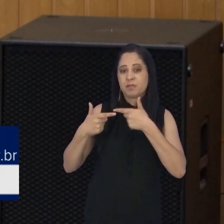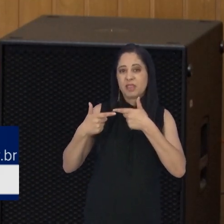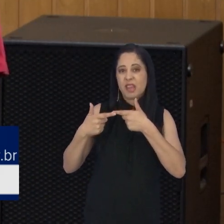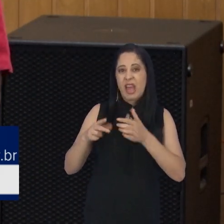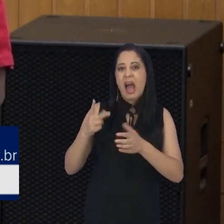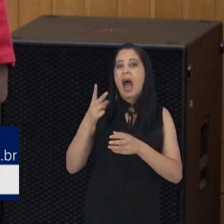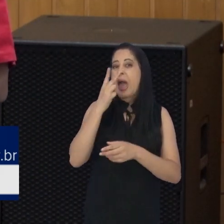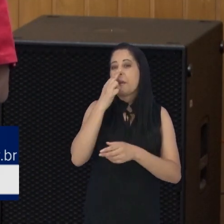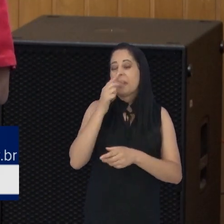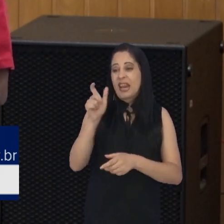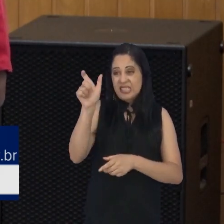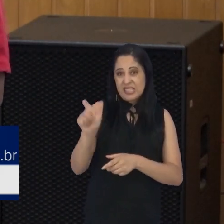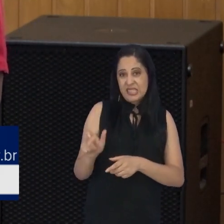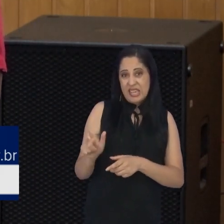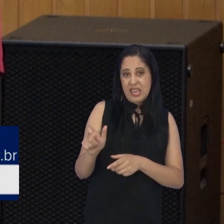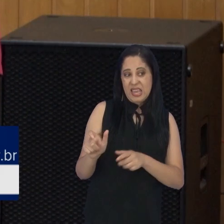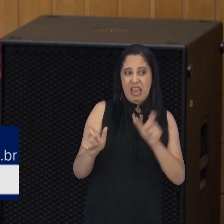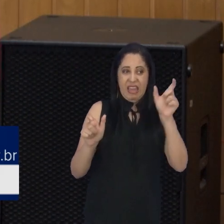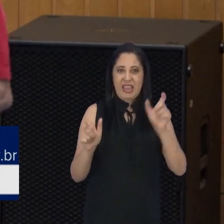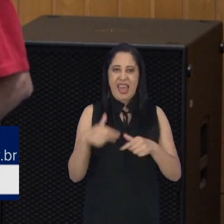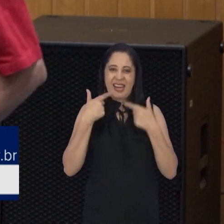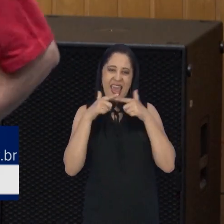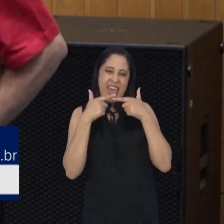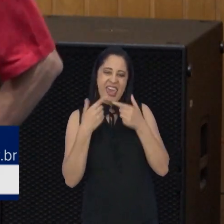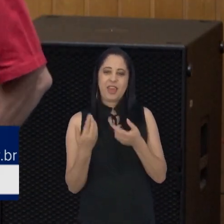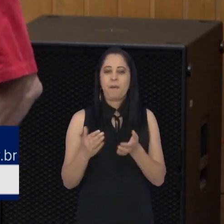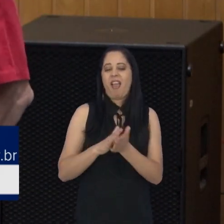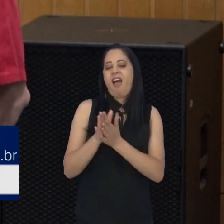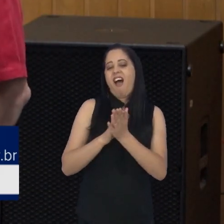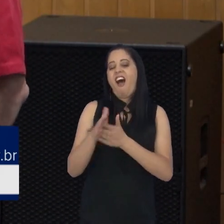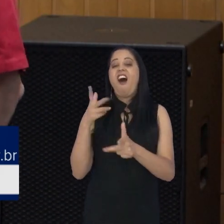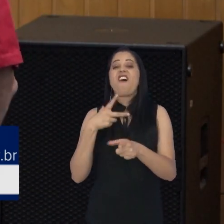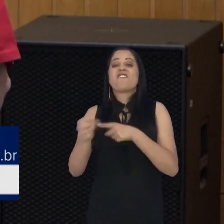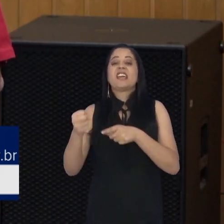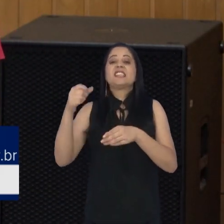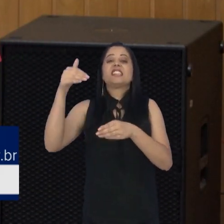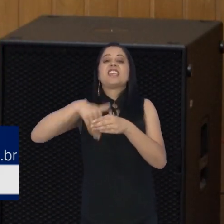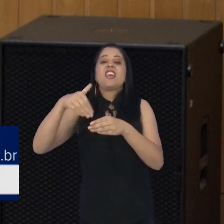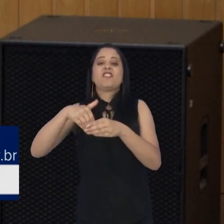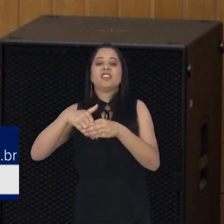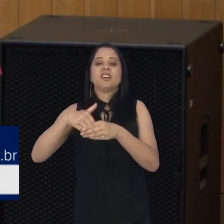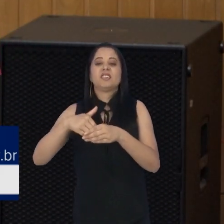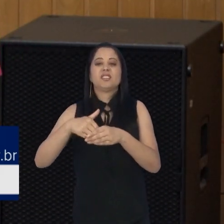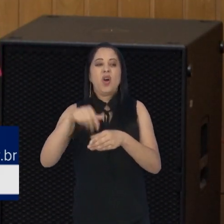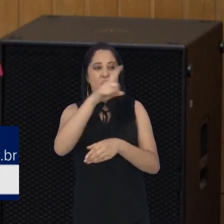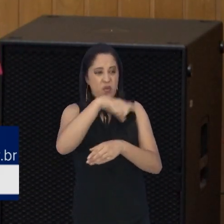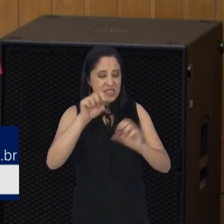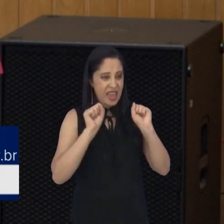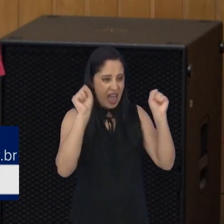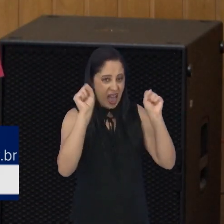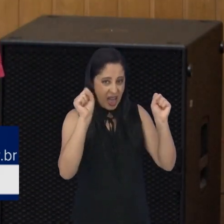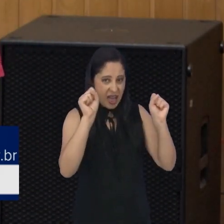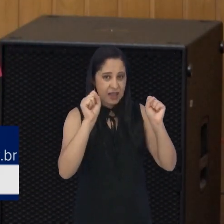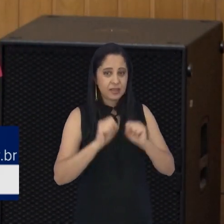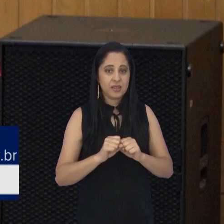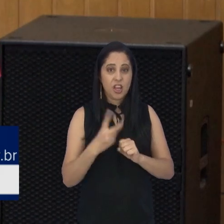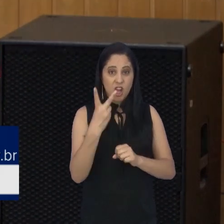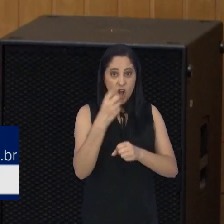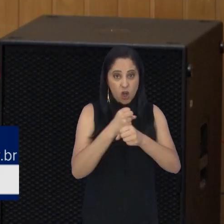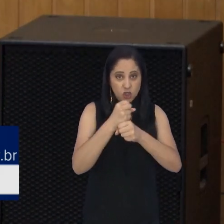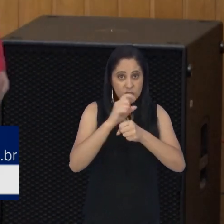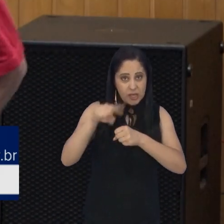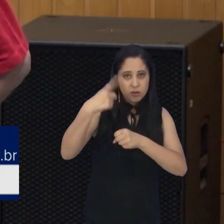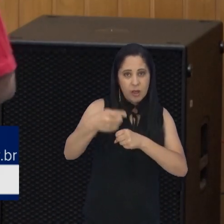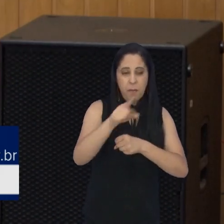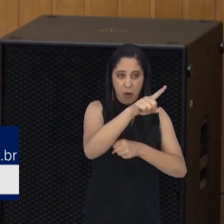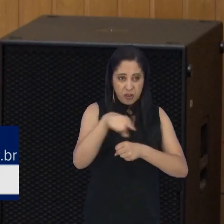porque ganhou uma votação. Essa mesma votação que ganharam e que estão rindo aqui, comemorando, daqui a 2 anos vão